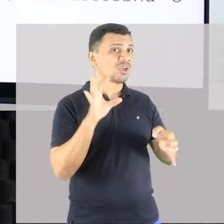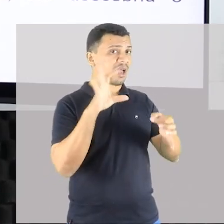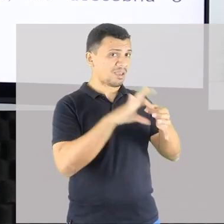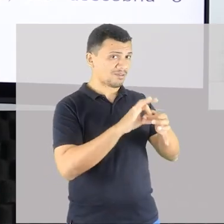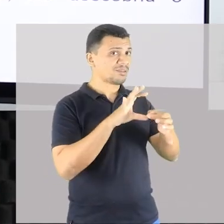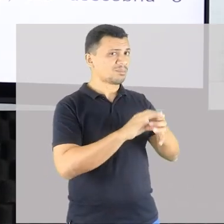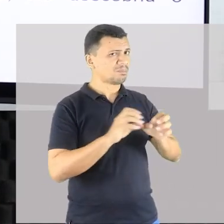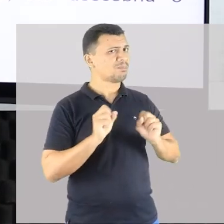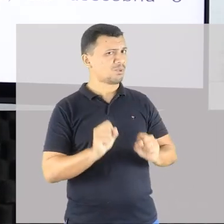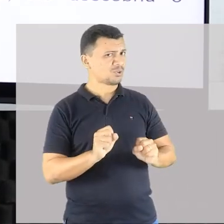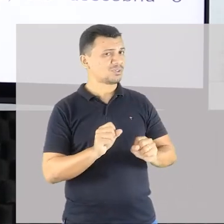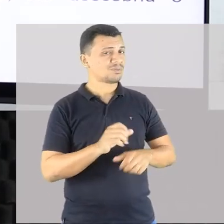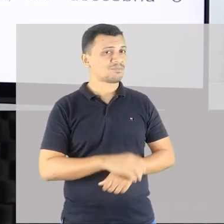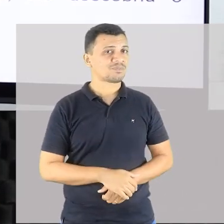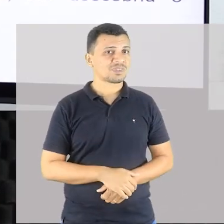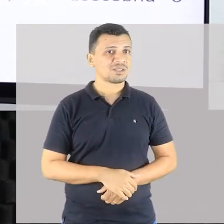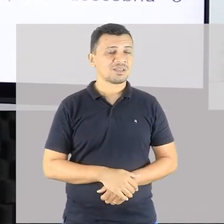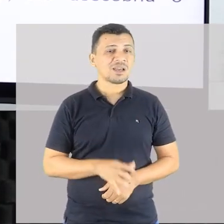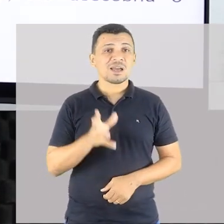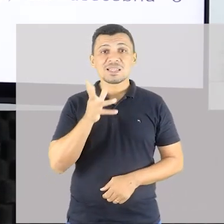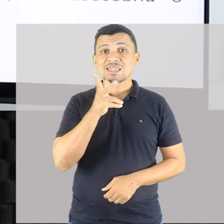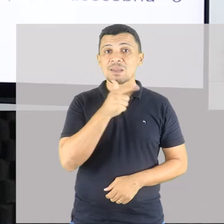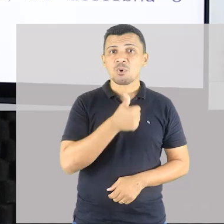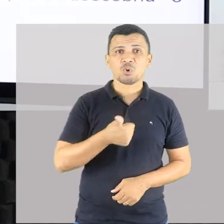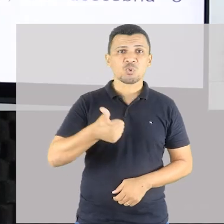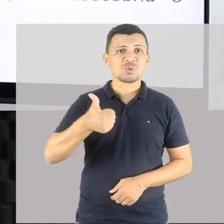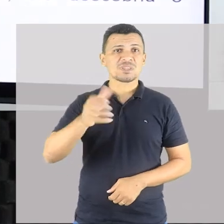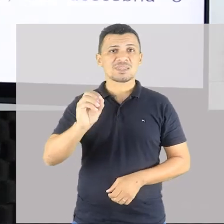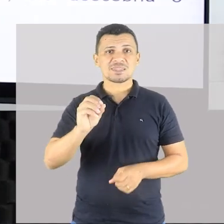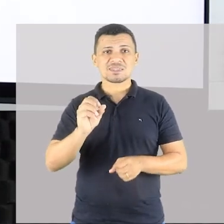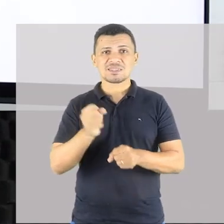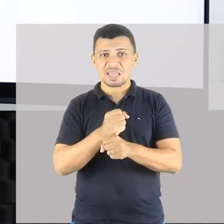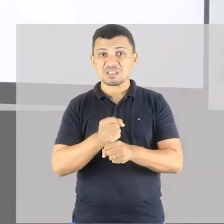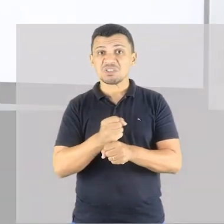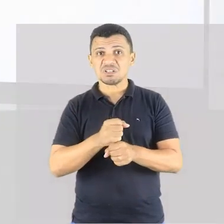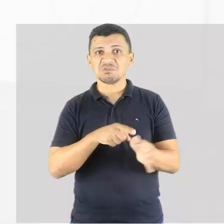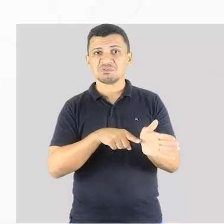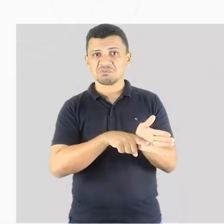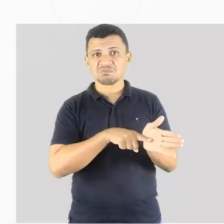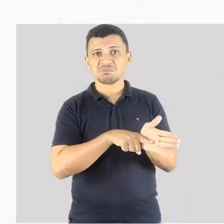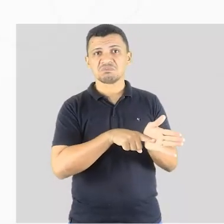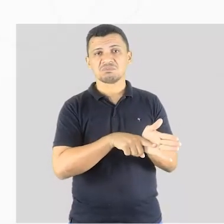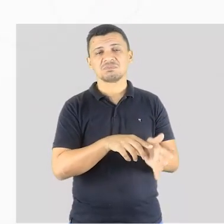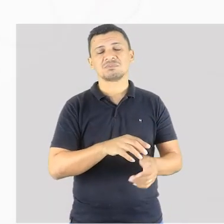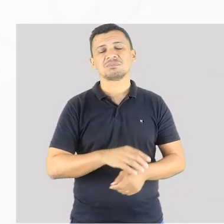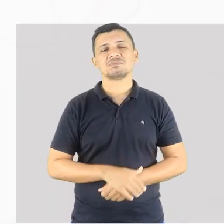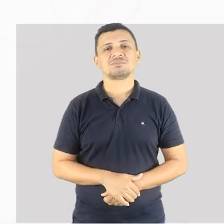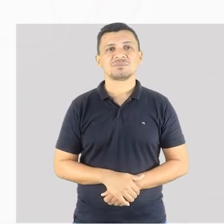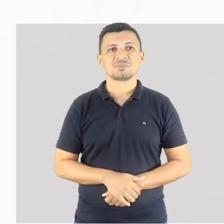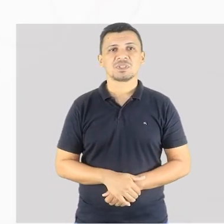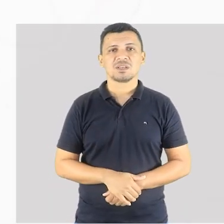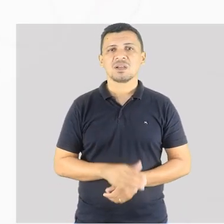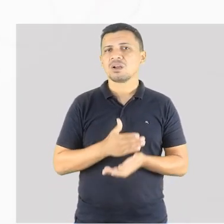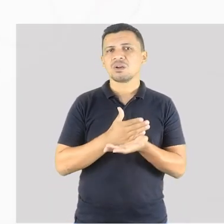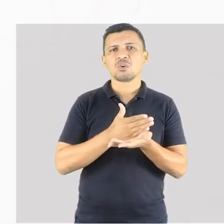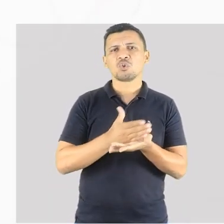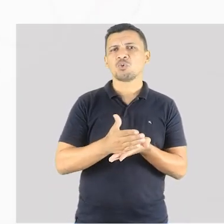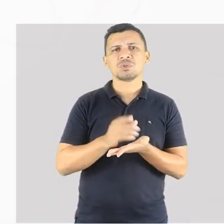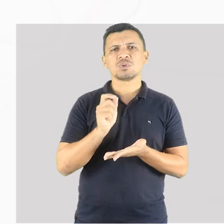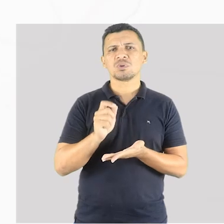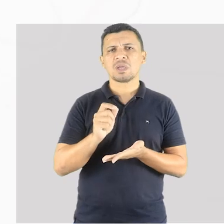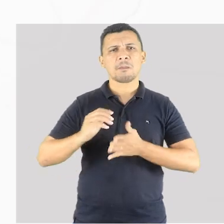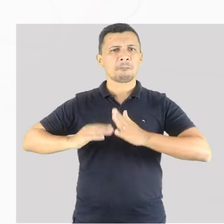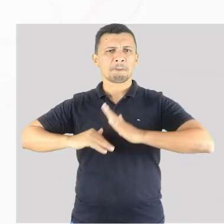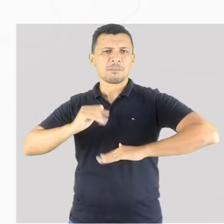aparecer? Isso durou mais de 10 anos, essa pesquisa. Então, ó, a partir daí, muitos